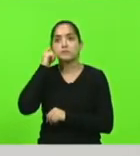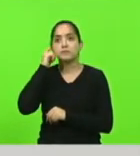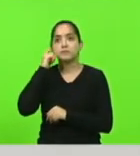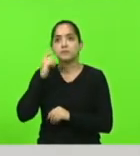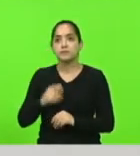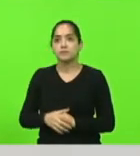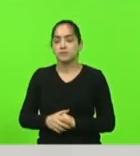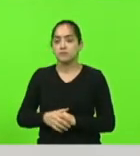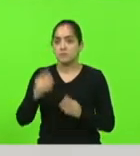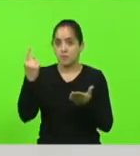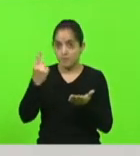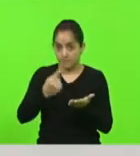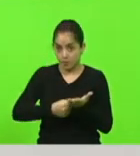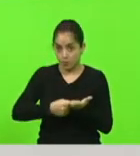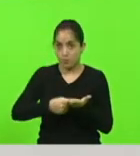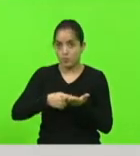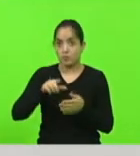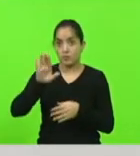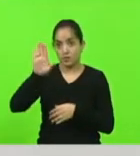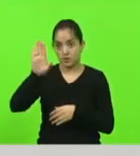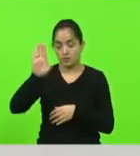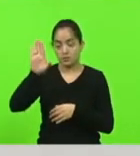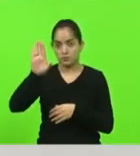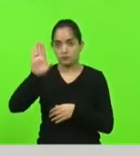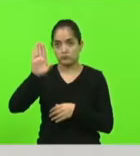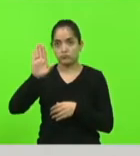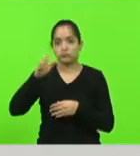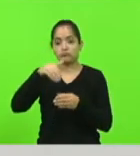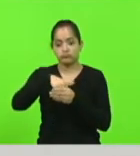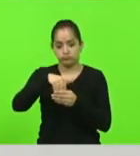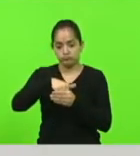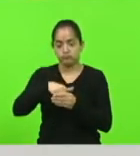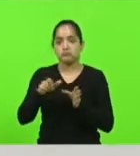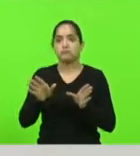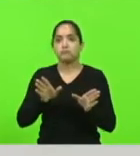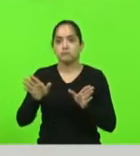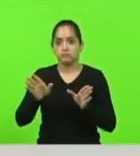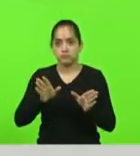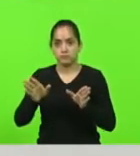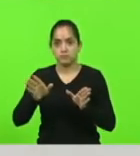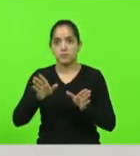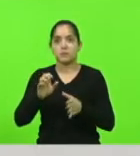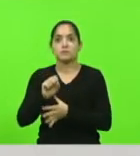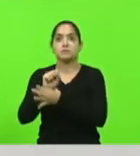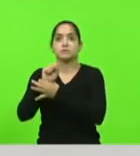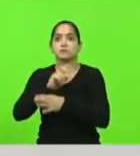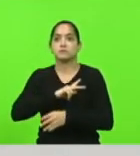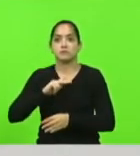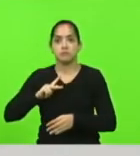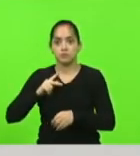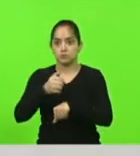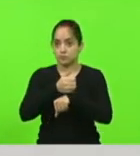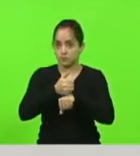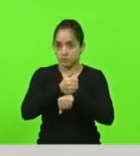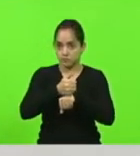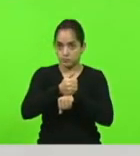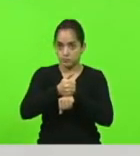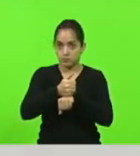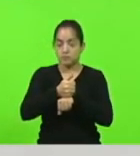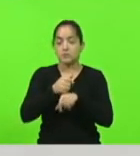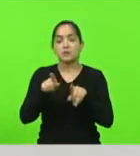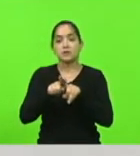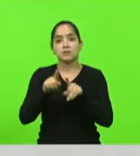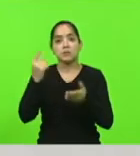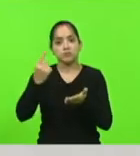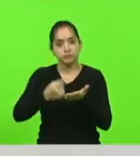Eu me comprometo a exercer o meu mandato em prol da segurança pública e seus profissionais. Eu me comprometo